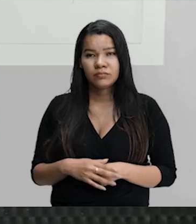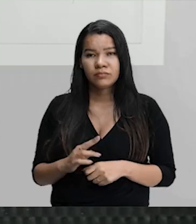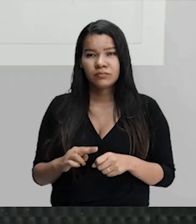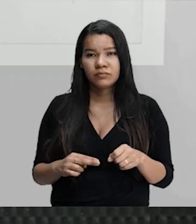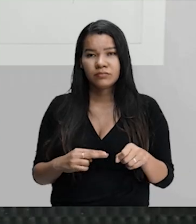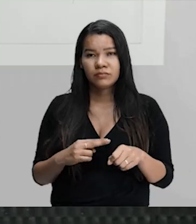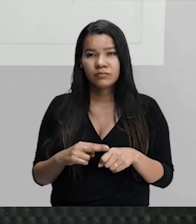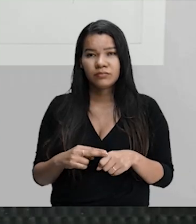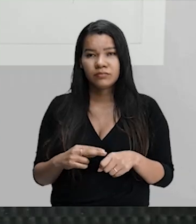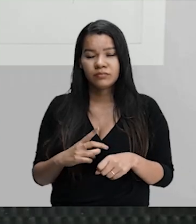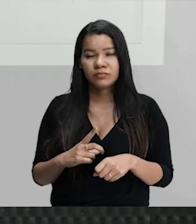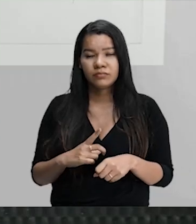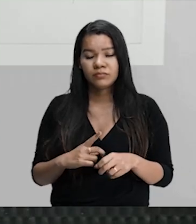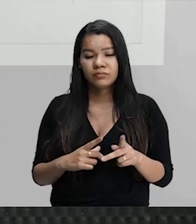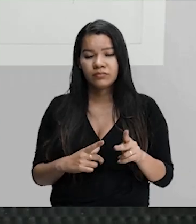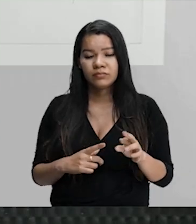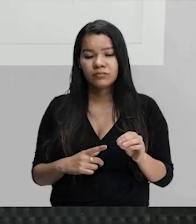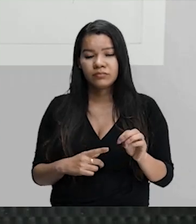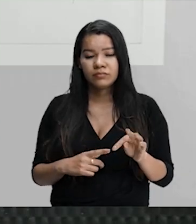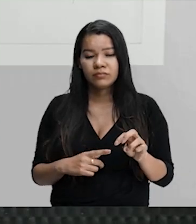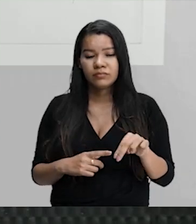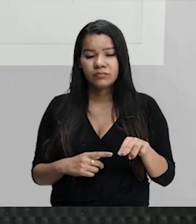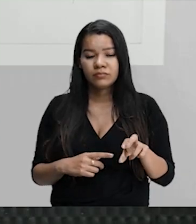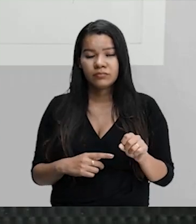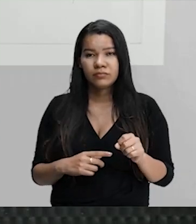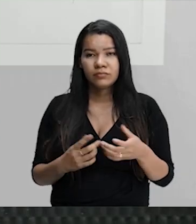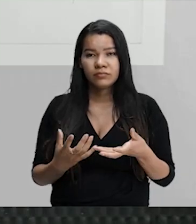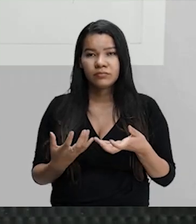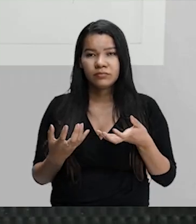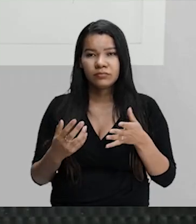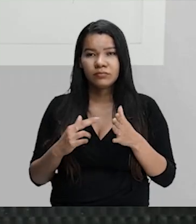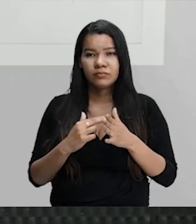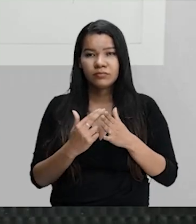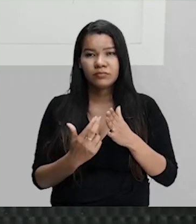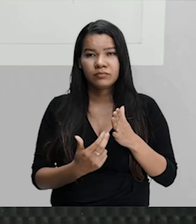núcleo tem prótons, né, vou desenhar aqui os prótons,